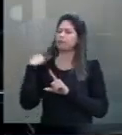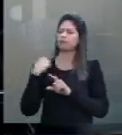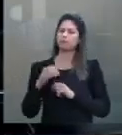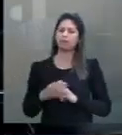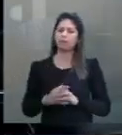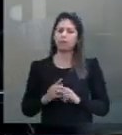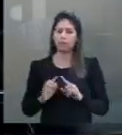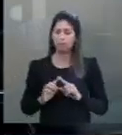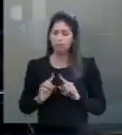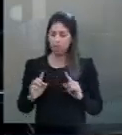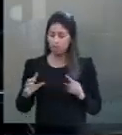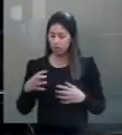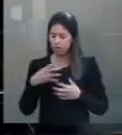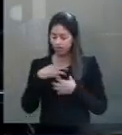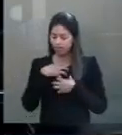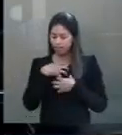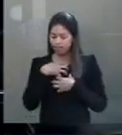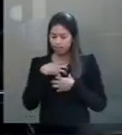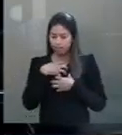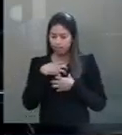mas